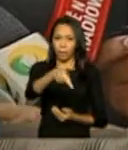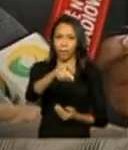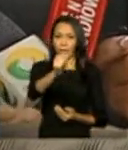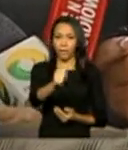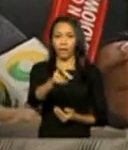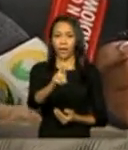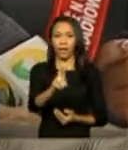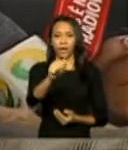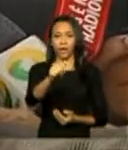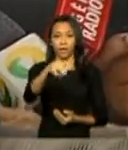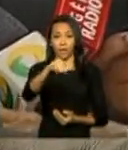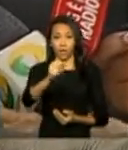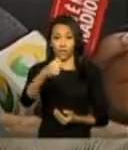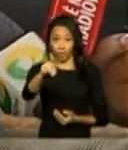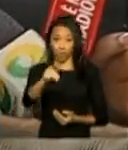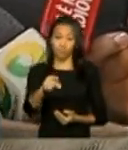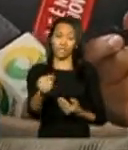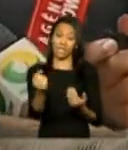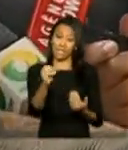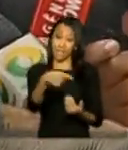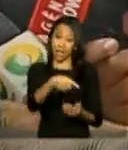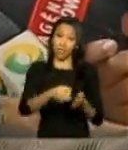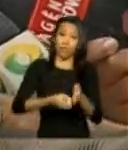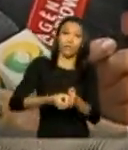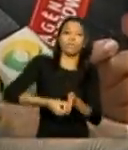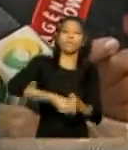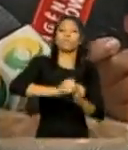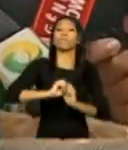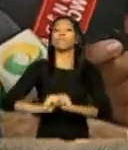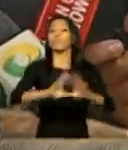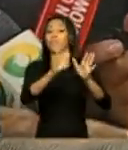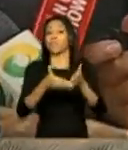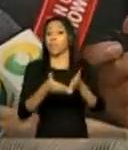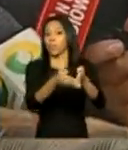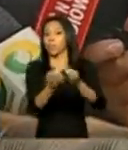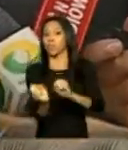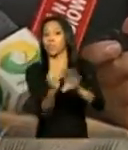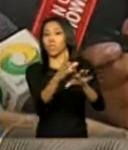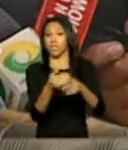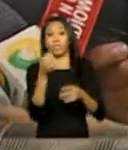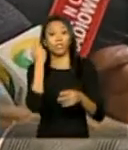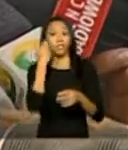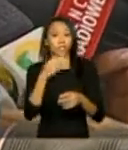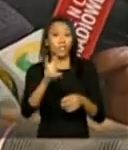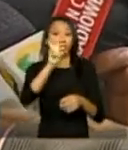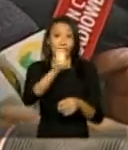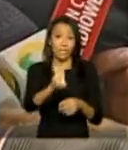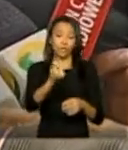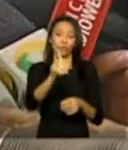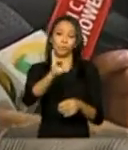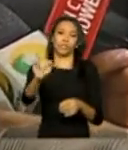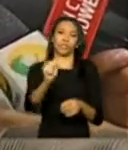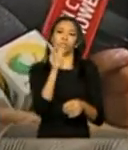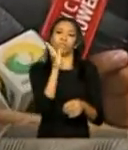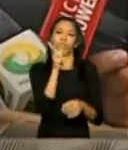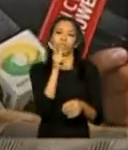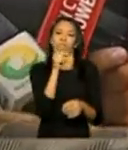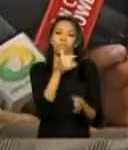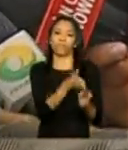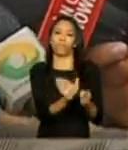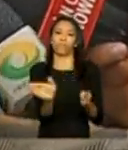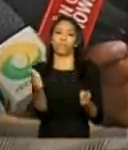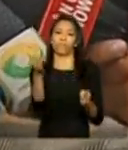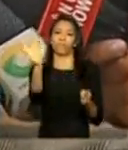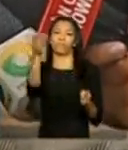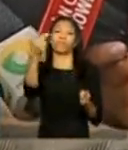lá fosse escoado. Então, se sair um navio de Paranaguá, ele leva 5 dias a mais para chegar em Roterdã do que um navio saindo pelo porto